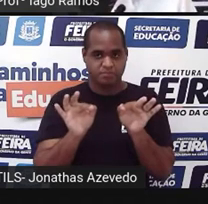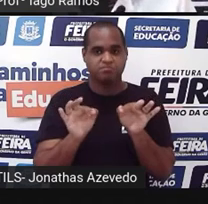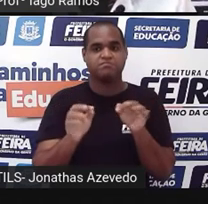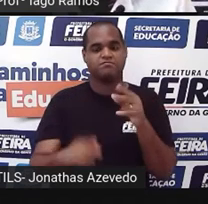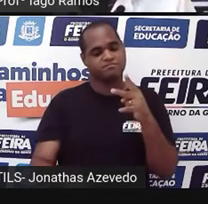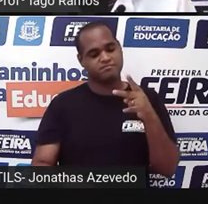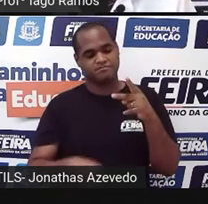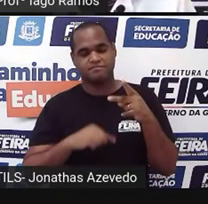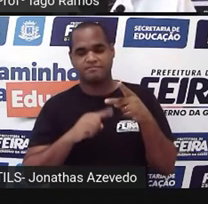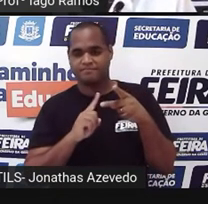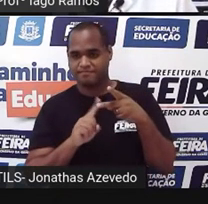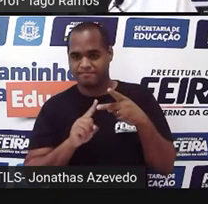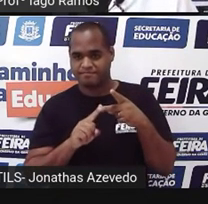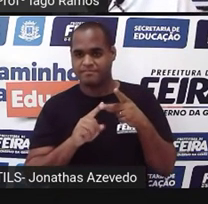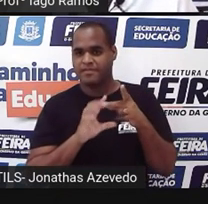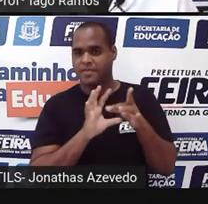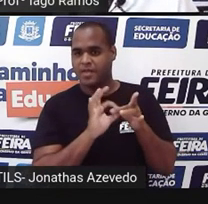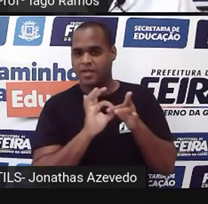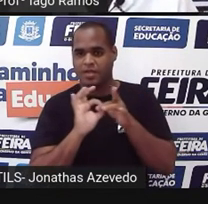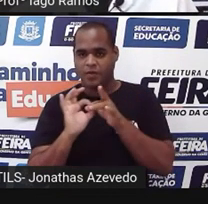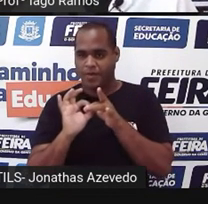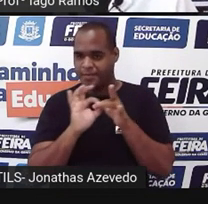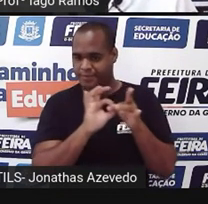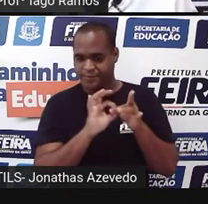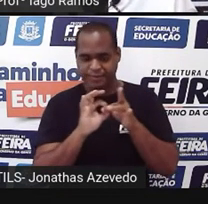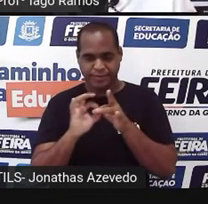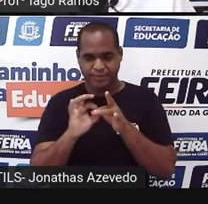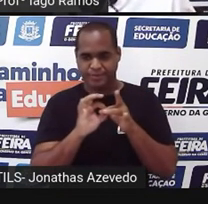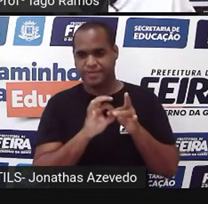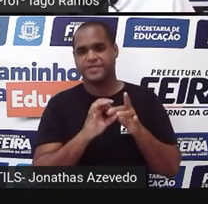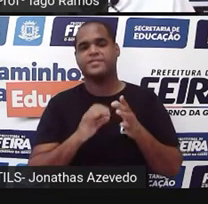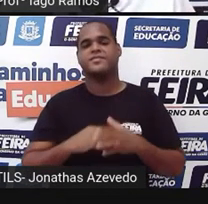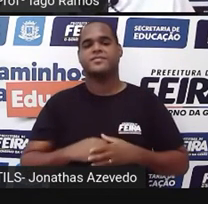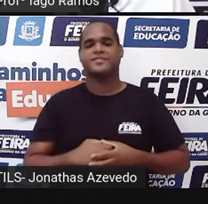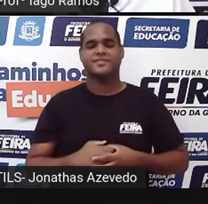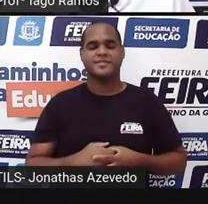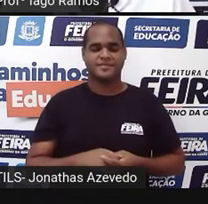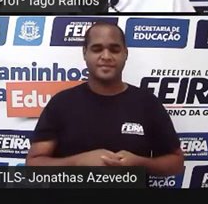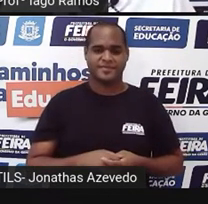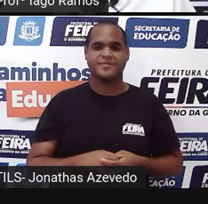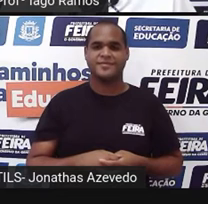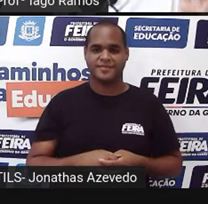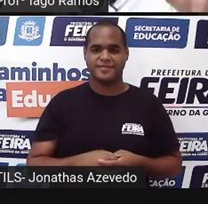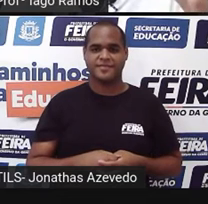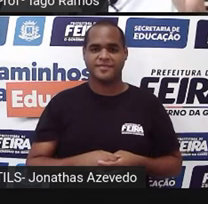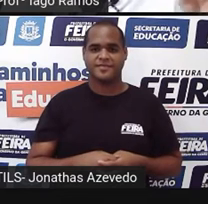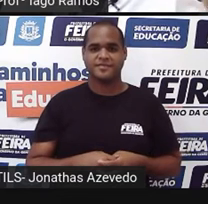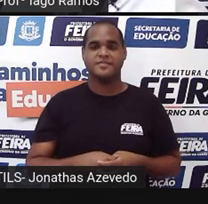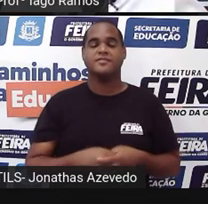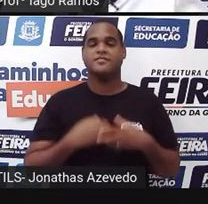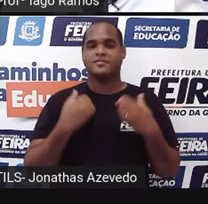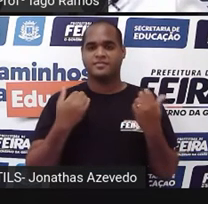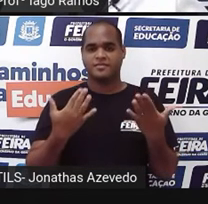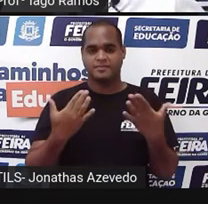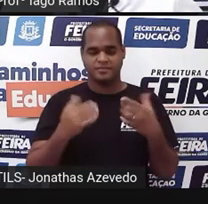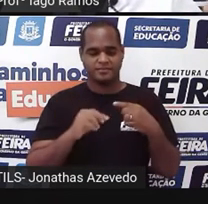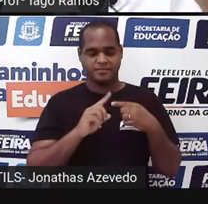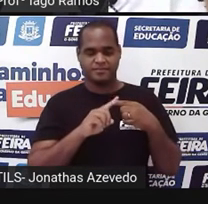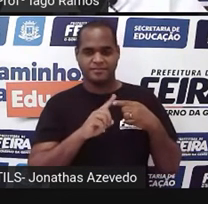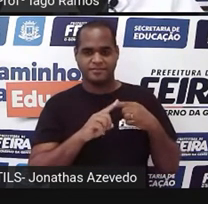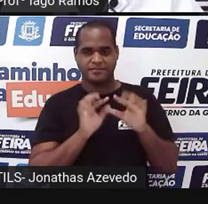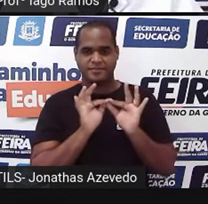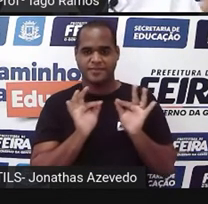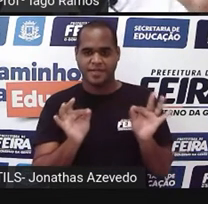simples e tem as dízimas periódicas compostas tá bom para as dízimas